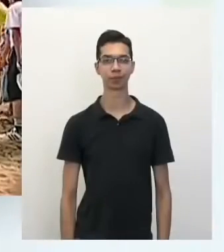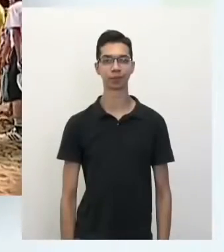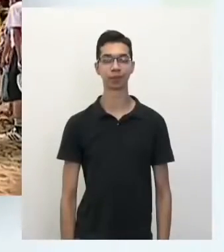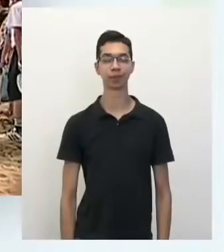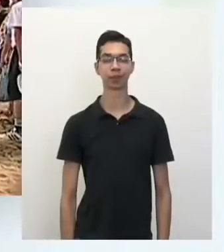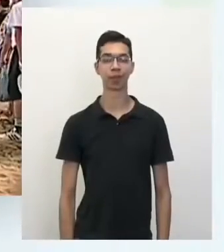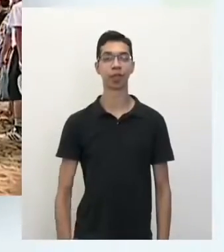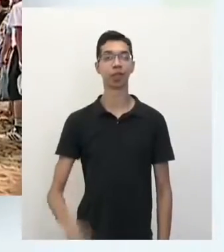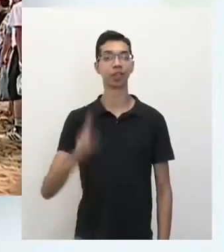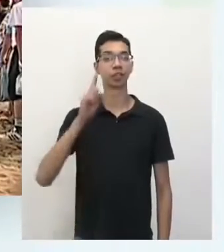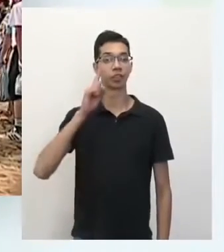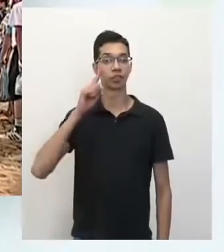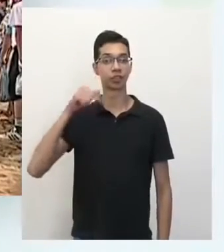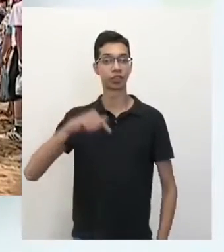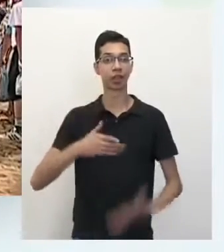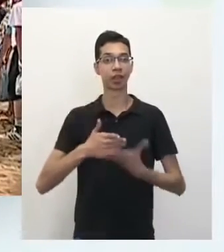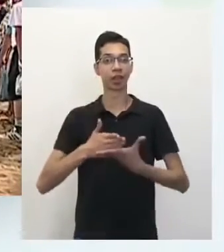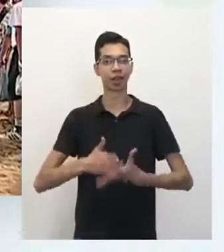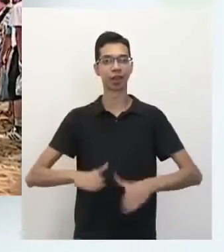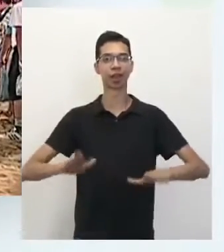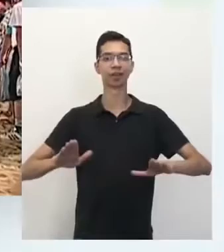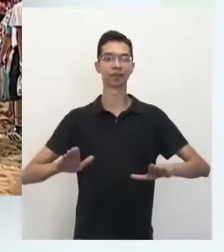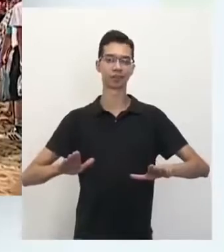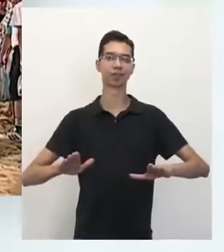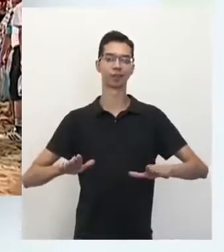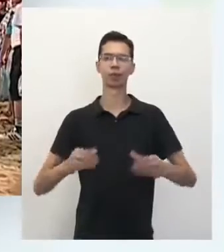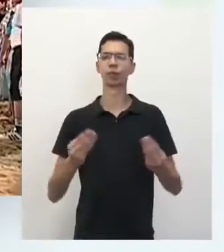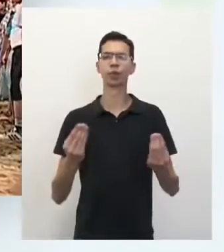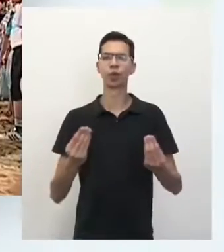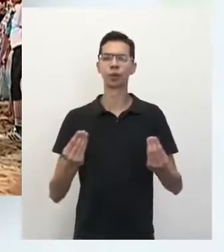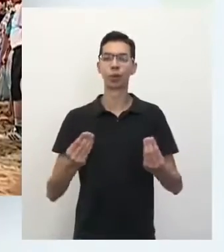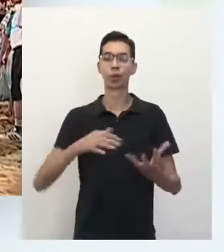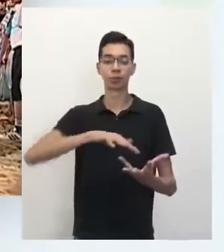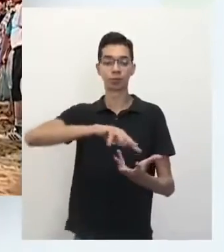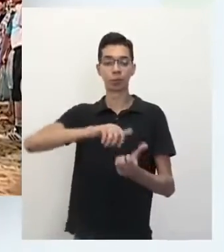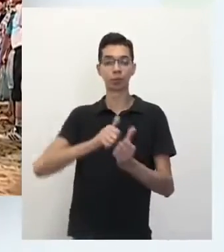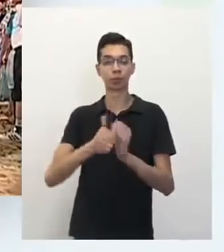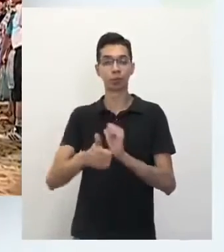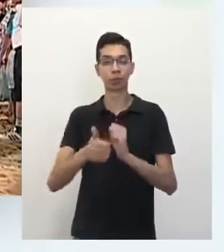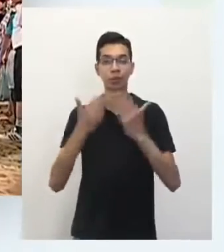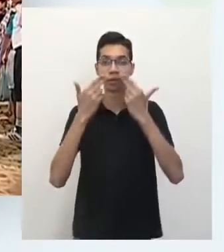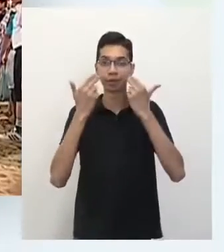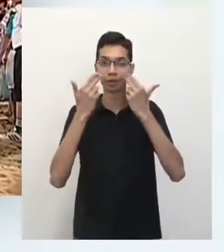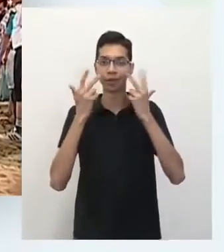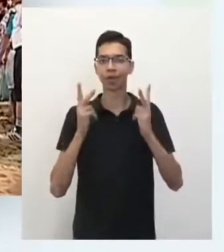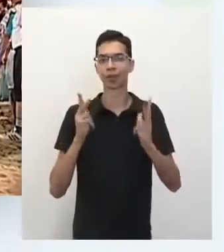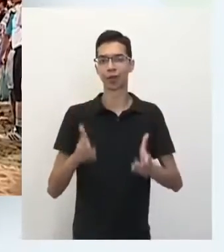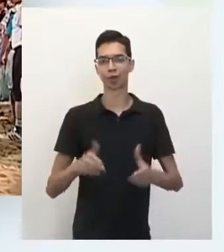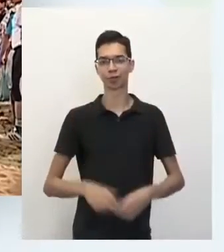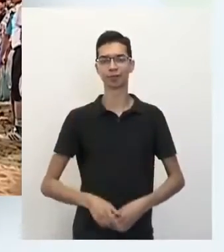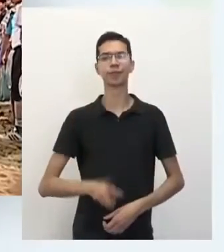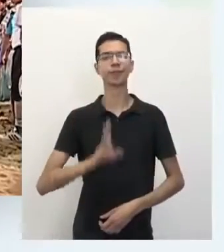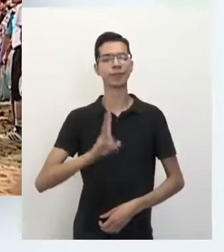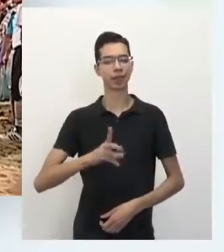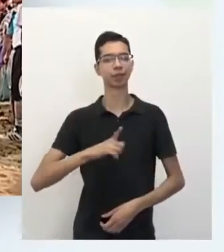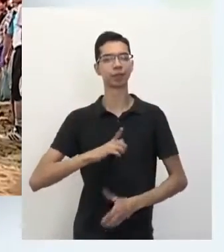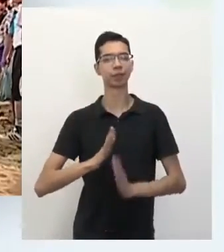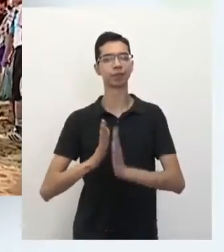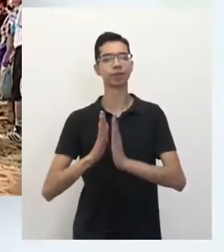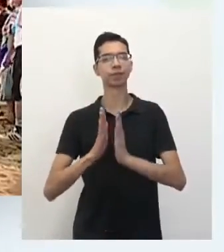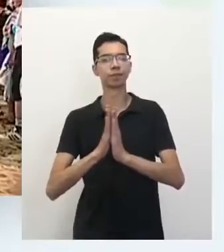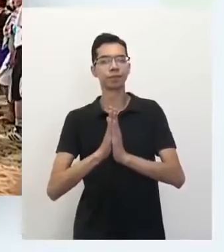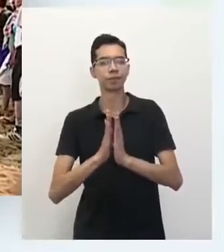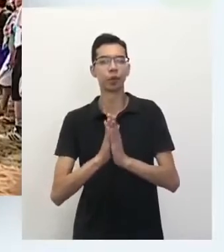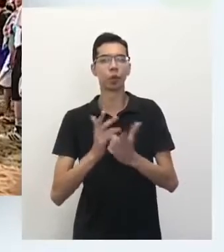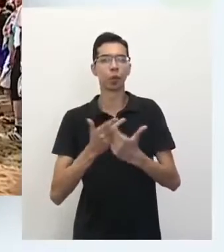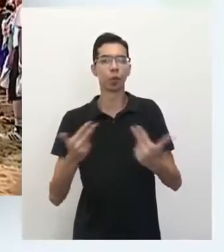E os dias aqui terminam de um jeito que só os Jogos Mundiais Indígenas conseguem terminar. Sempre tem um ritual sagrado para agradecer,